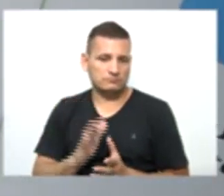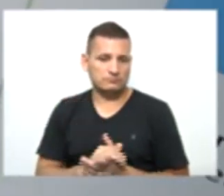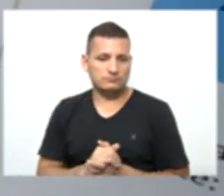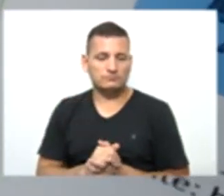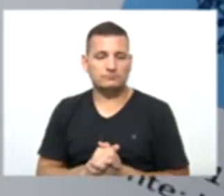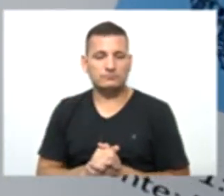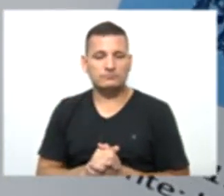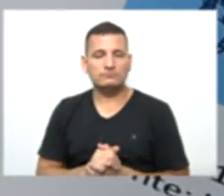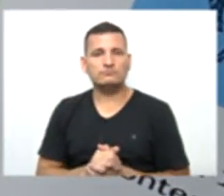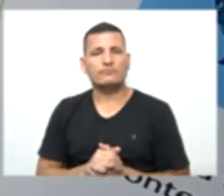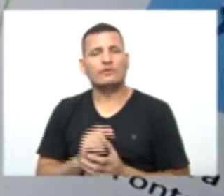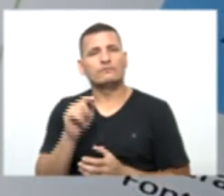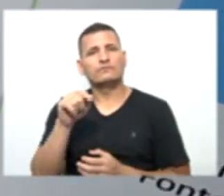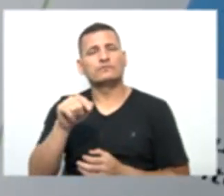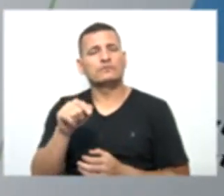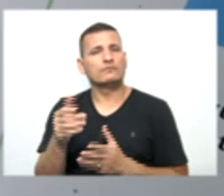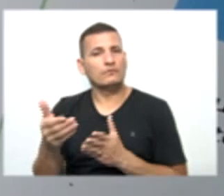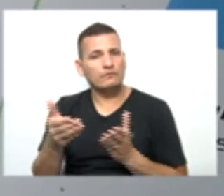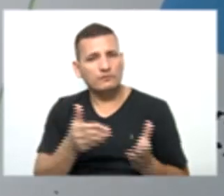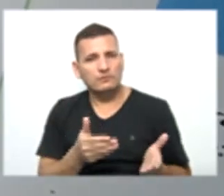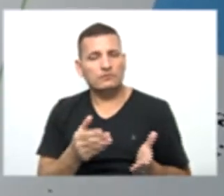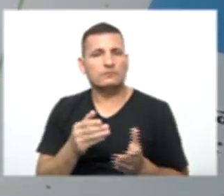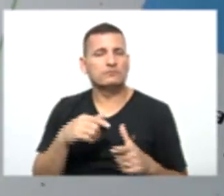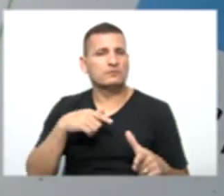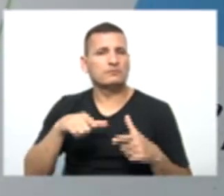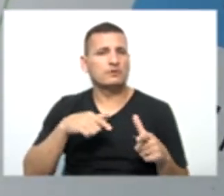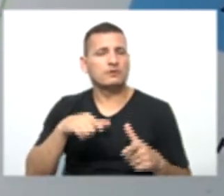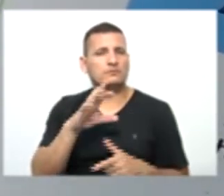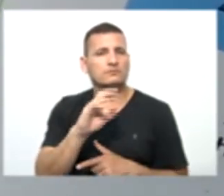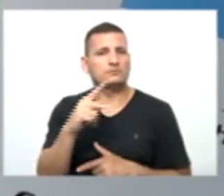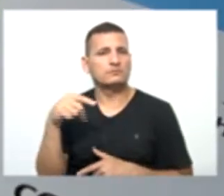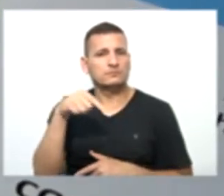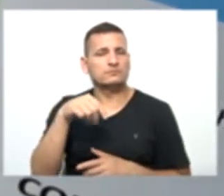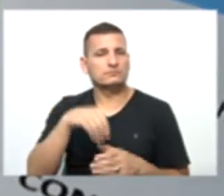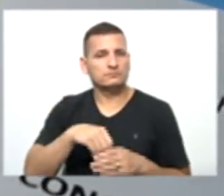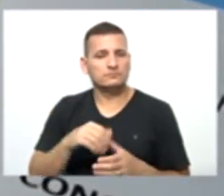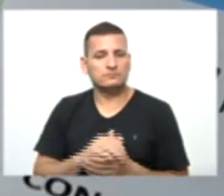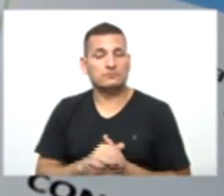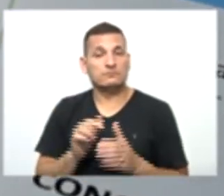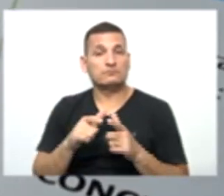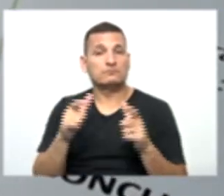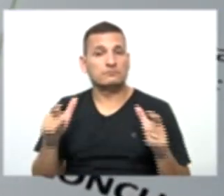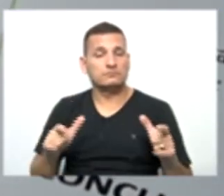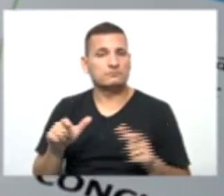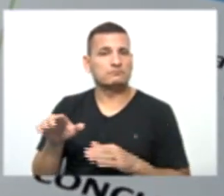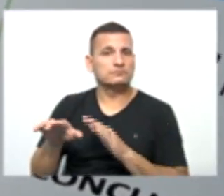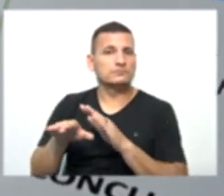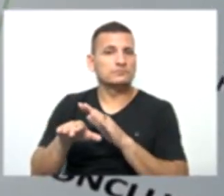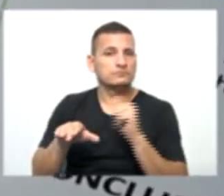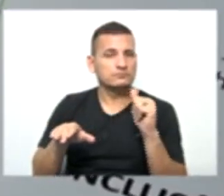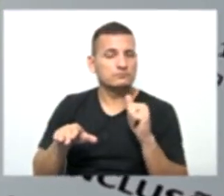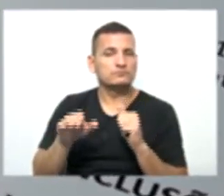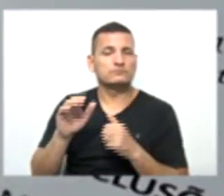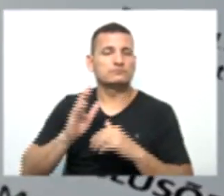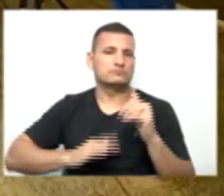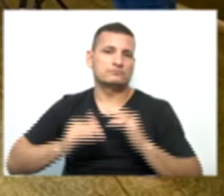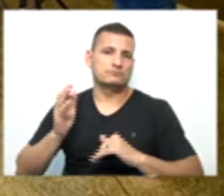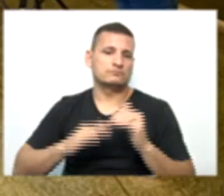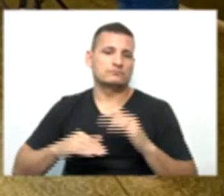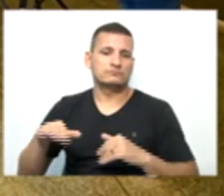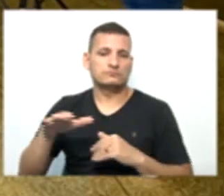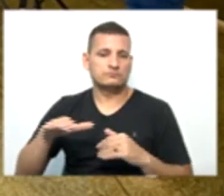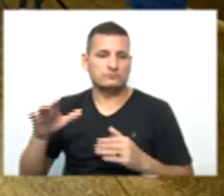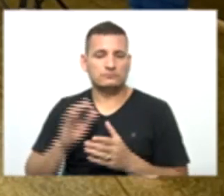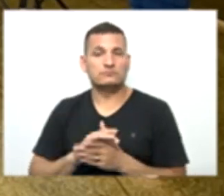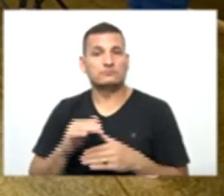E quem você convidaria para atuar nesse novo negócio? A maioria escolheu que chamaria um profissional da área.